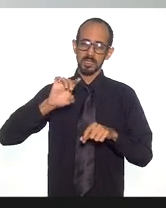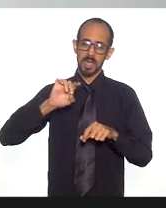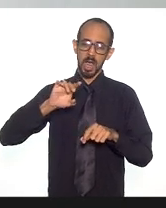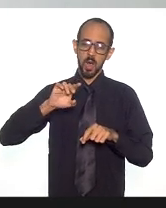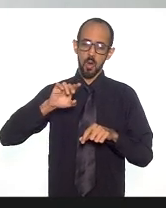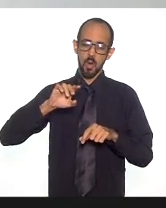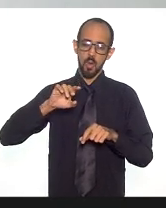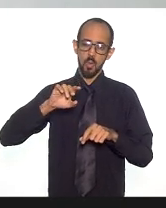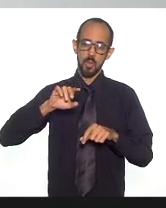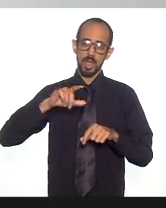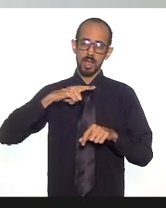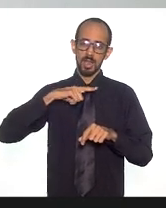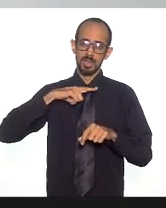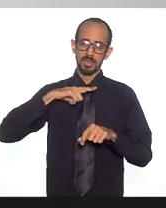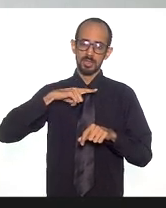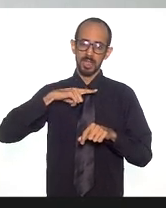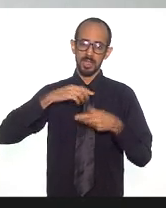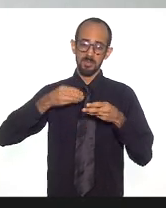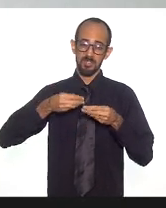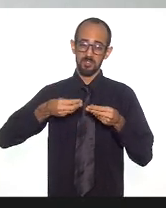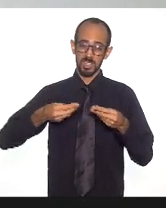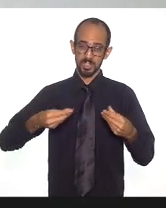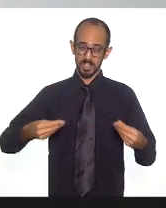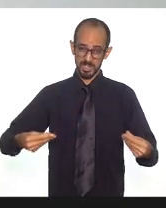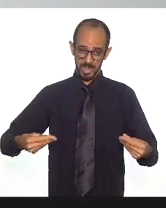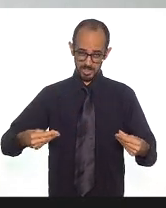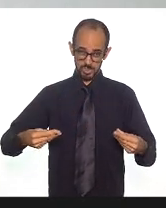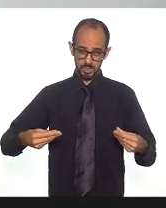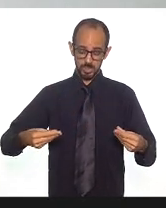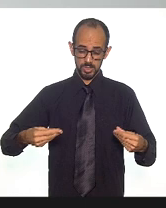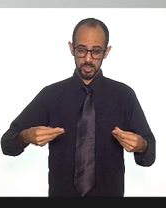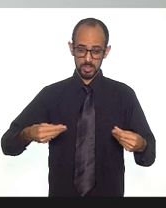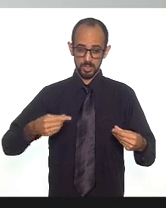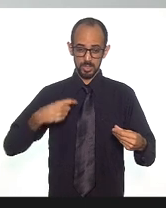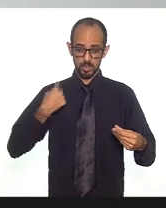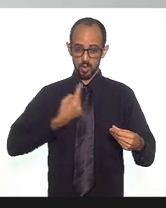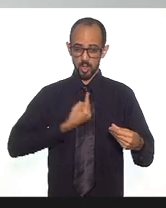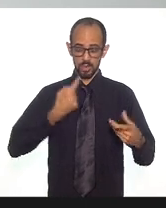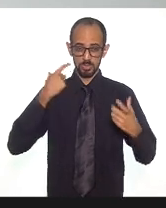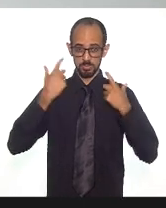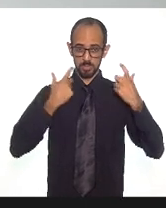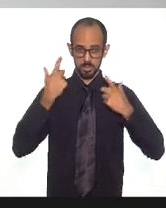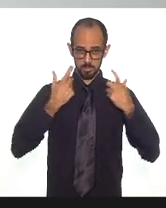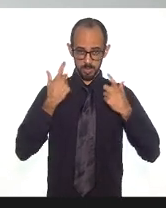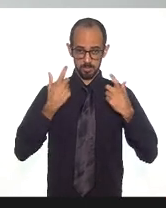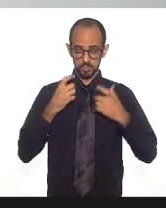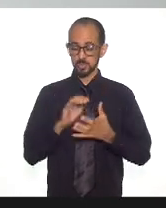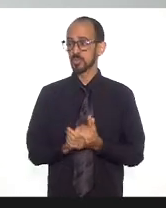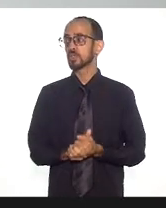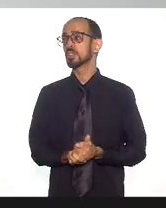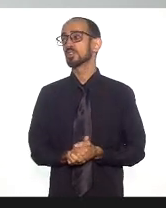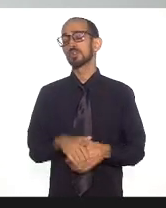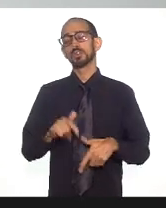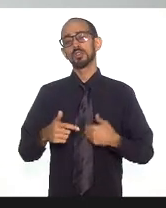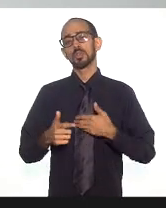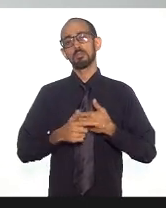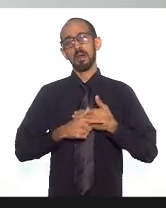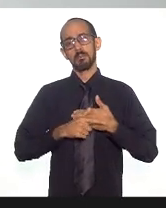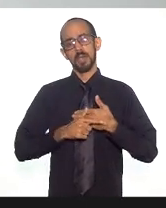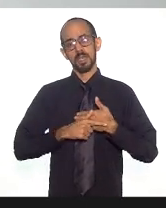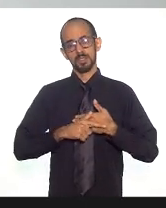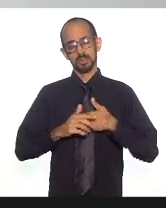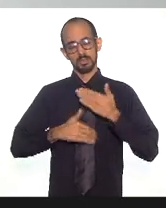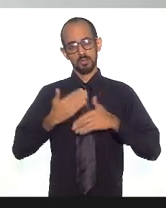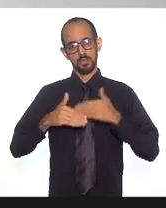uma fragilidade no seu desenho institucional, que é algo que nos preocupa pela importância, né, dos papéis